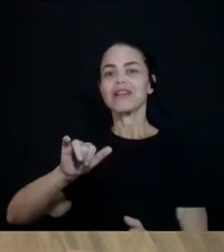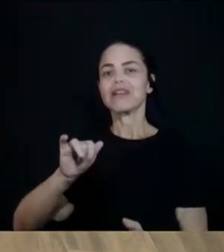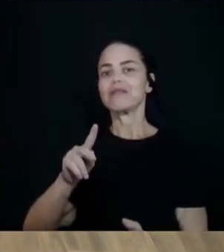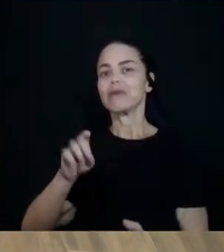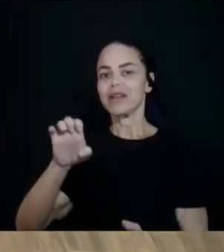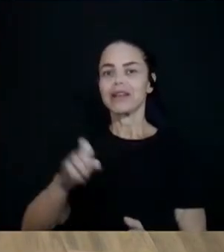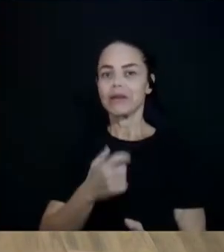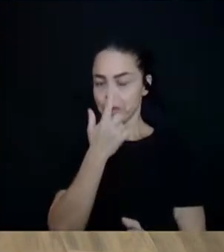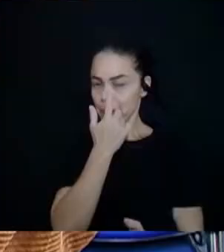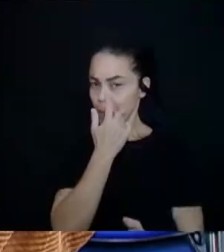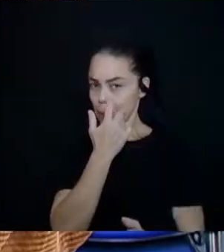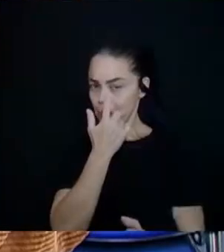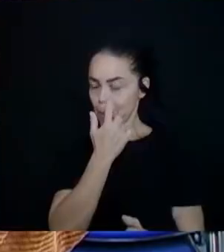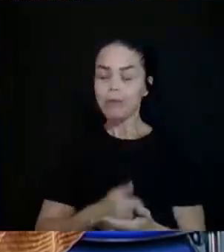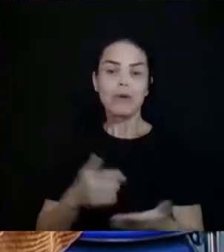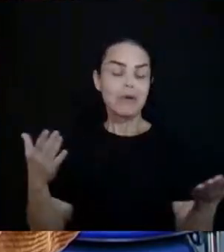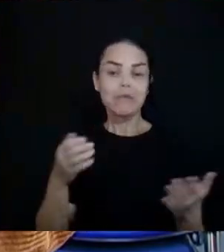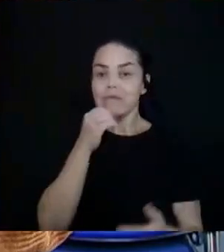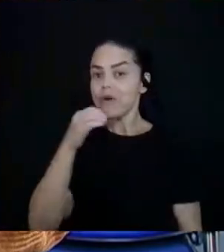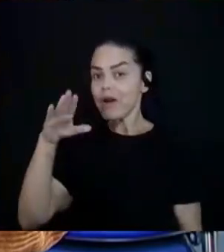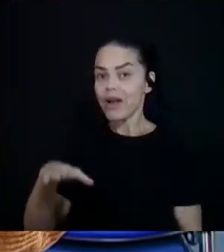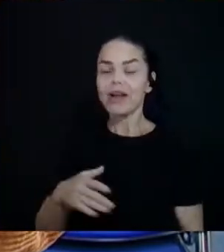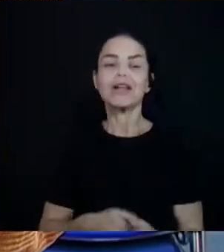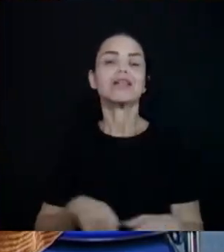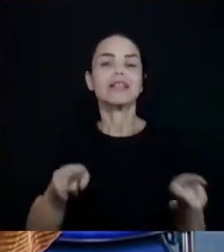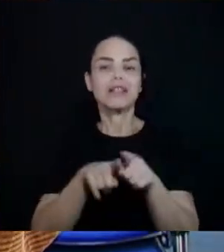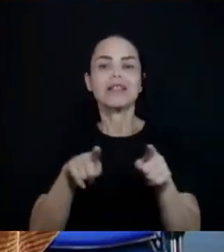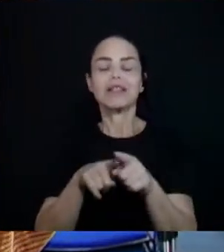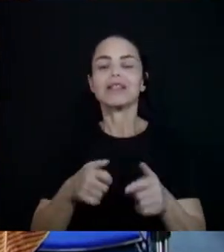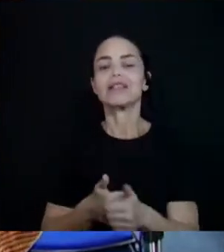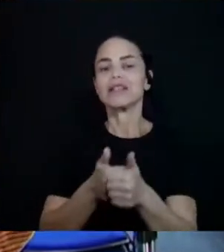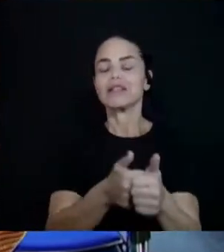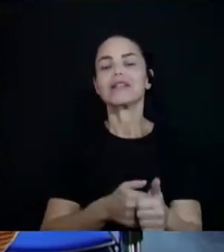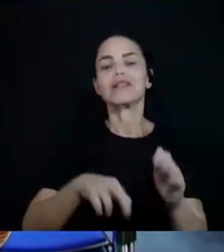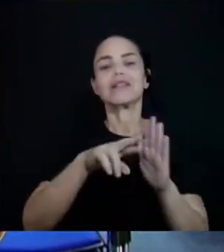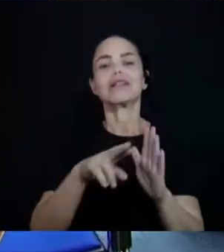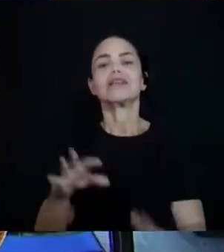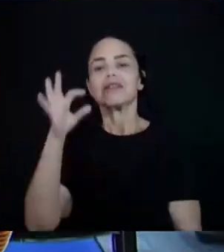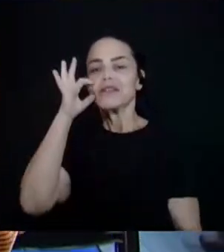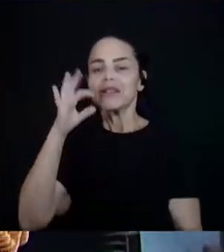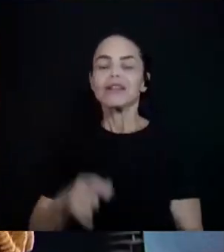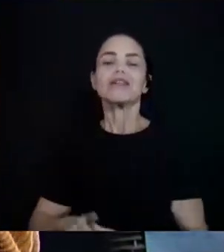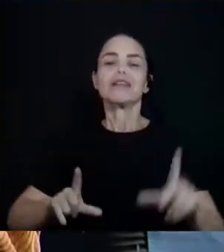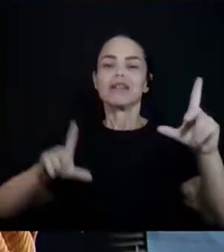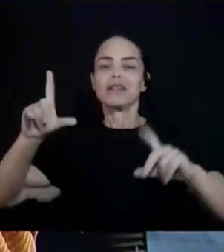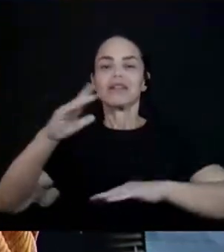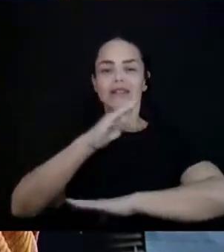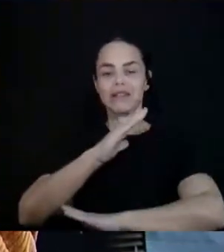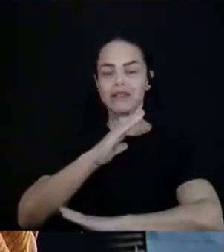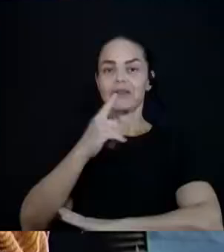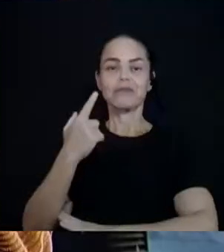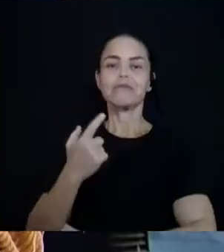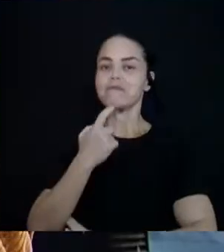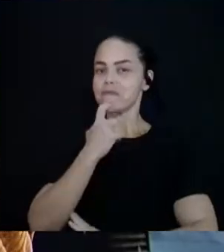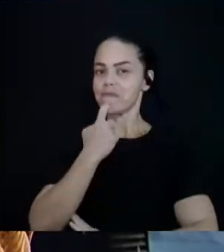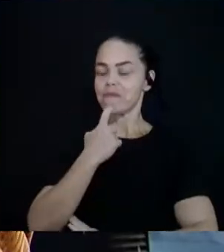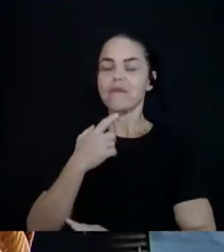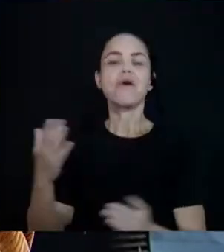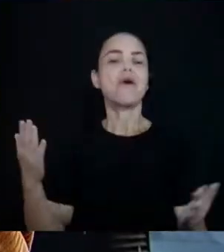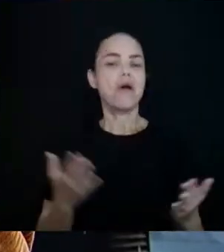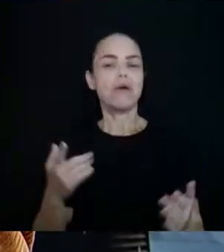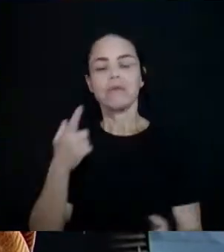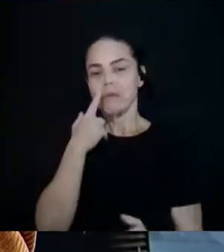Boa tarde, Gabriel. Boa tarde para você que está acompanhando a programação ao vivo da TV Câmara Campinas. Olha, é isso mesmo, Gabriel. A